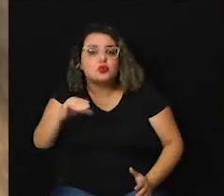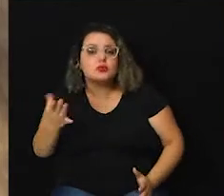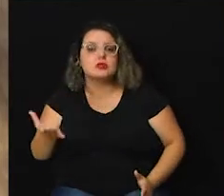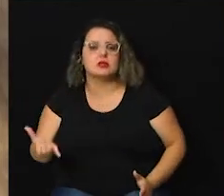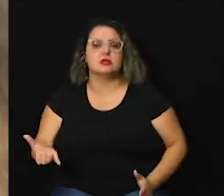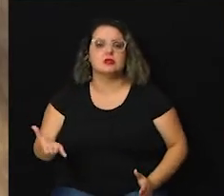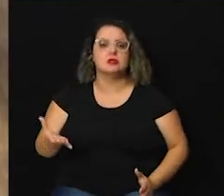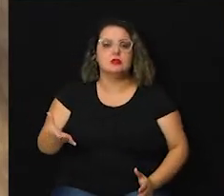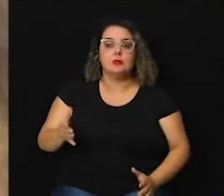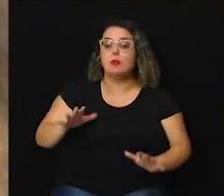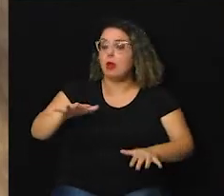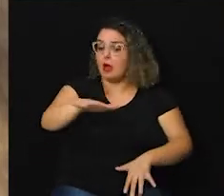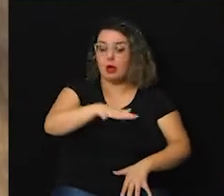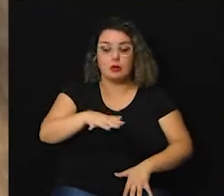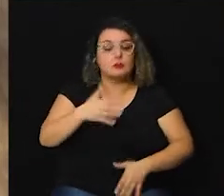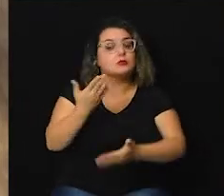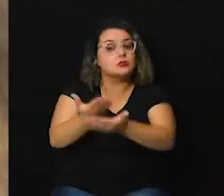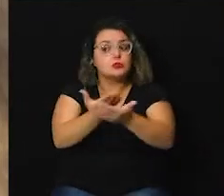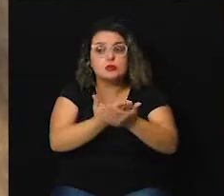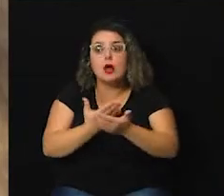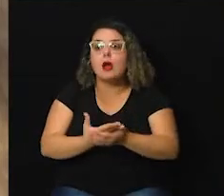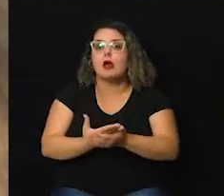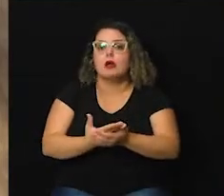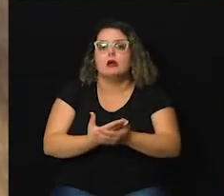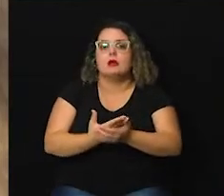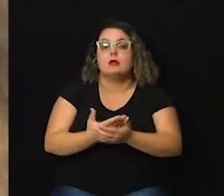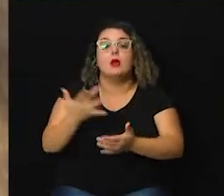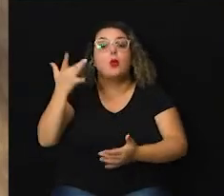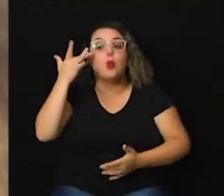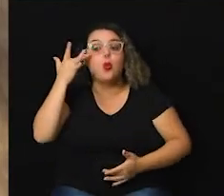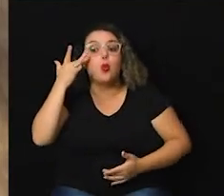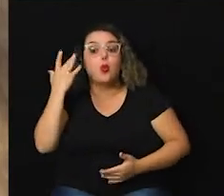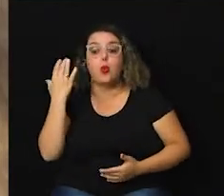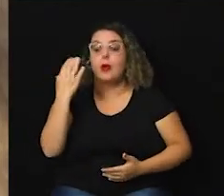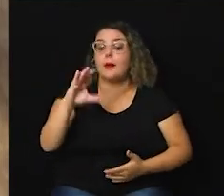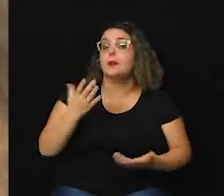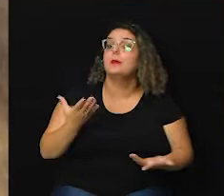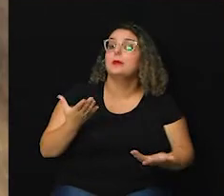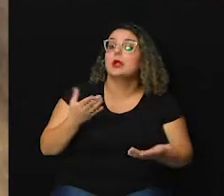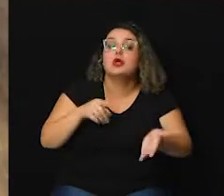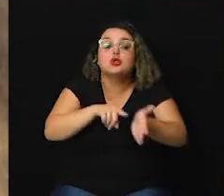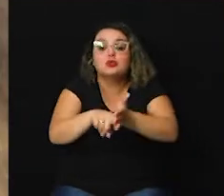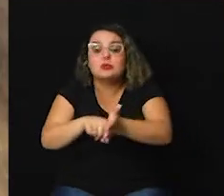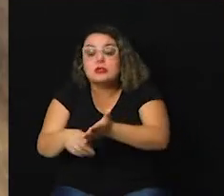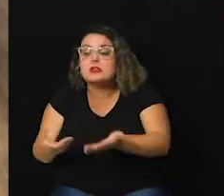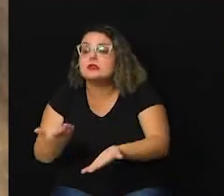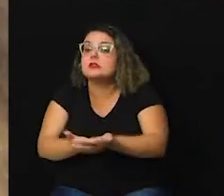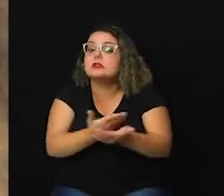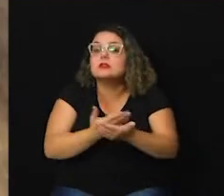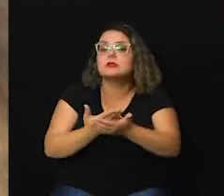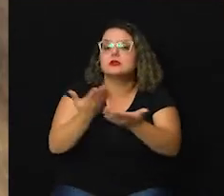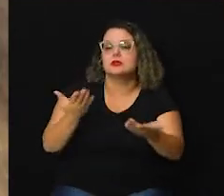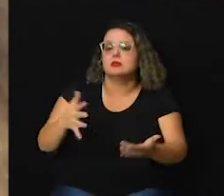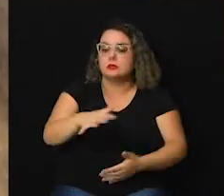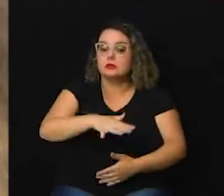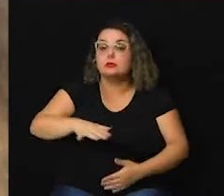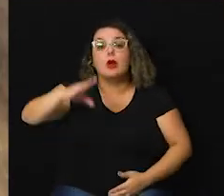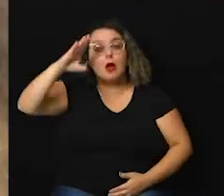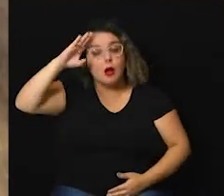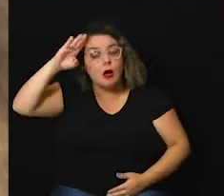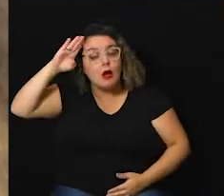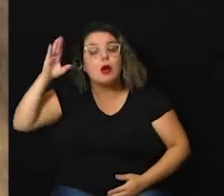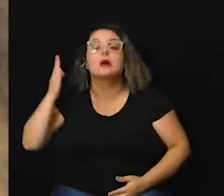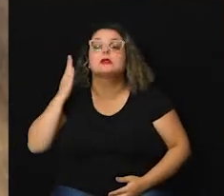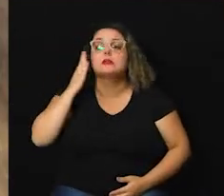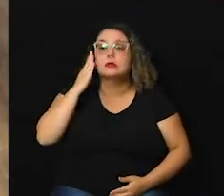questão dos artigos que levam um tempo de maturação, de publicação, para vocês, né, desse ambiente acadêmico, vocês sabem